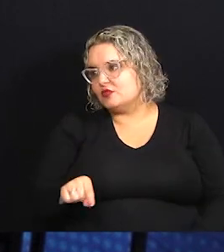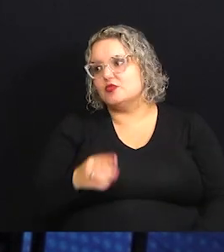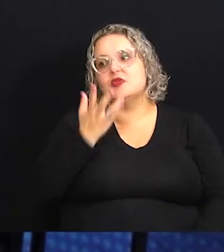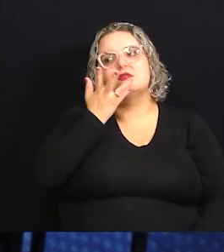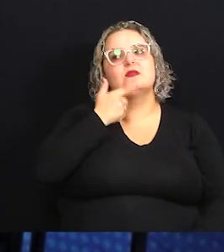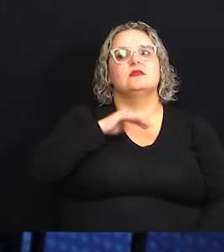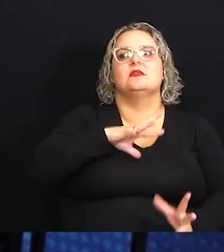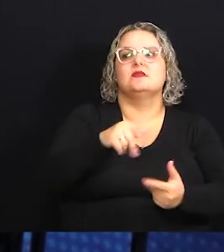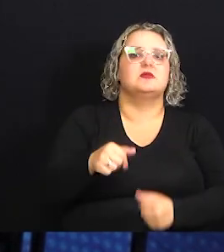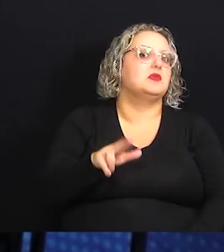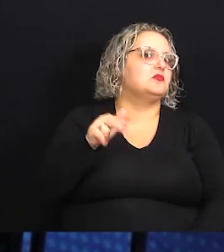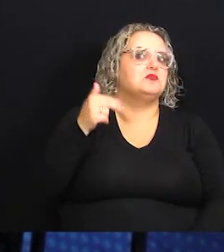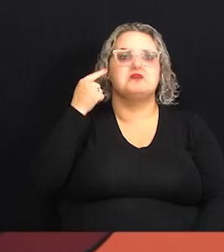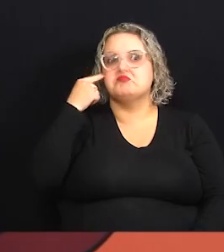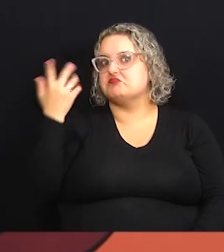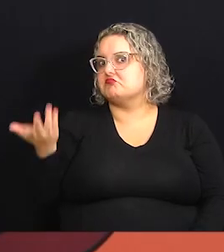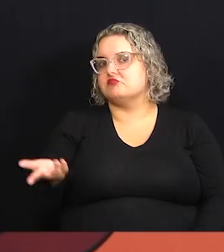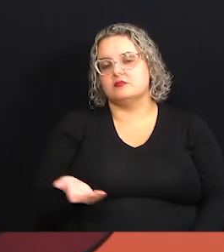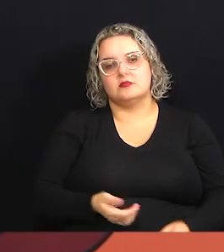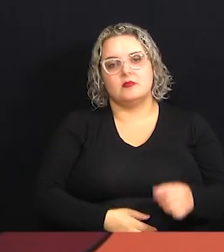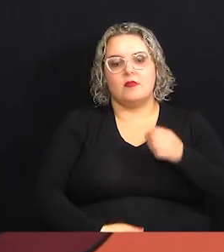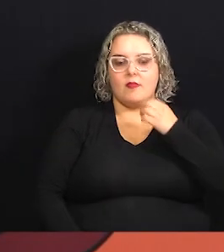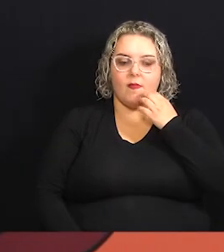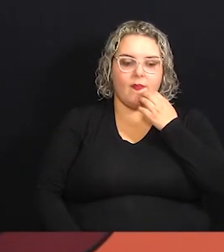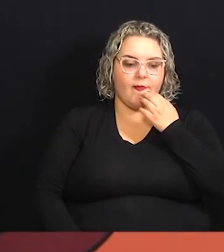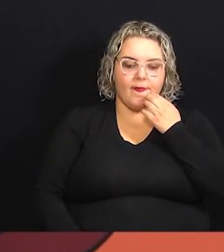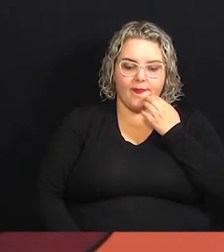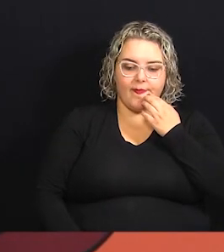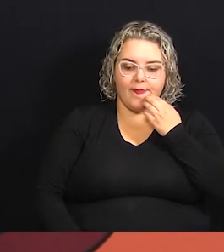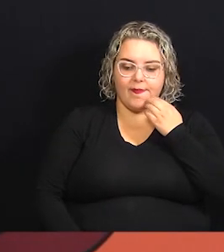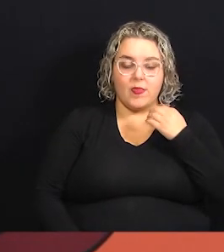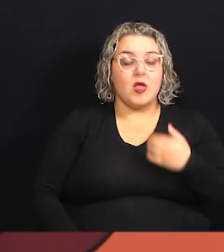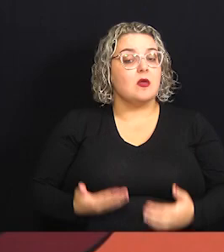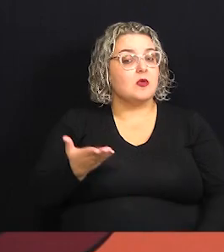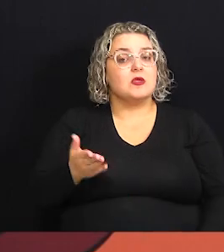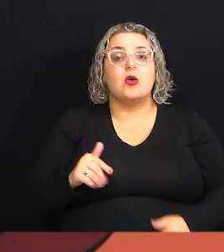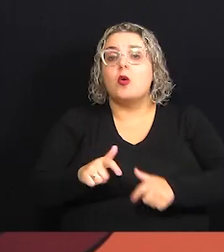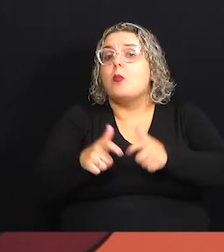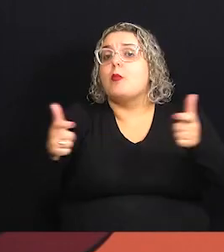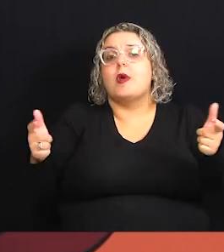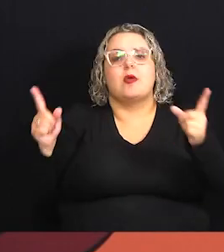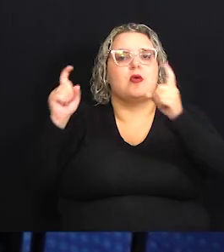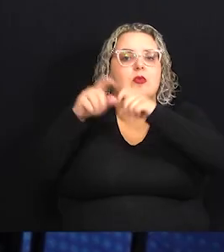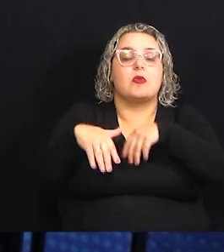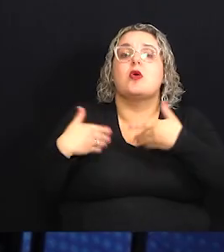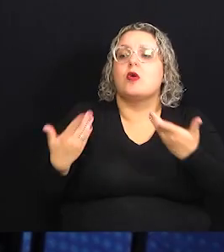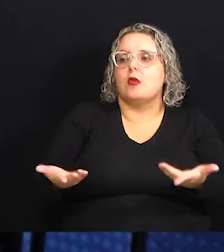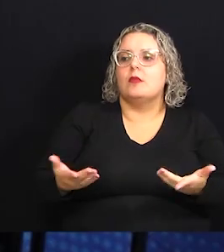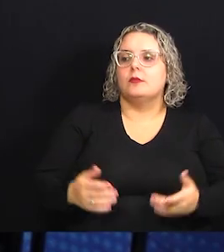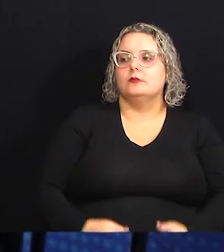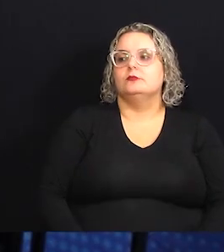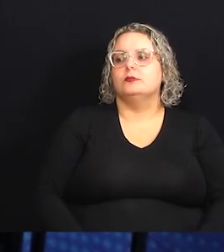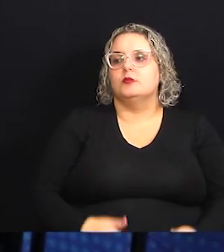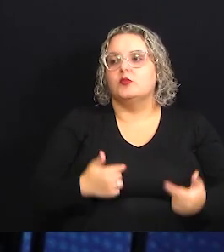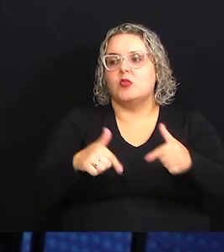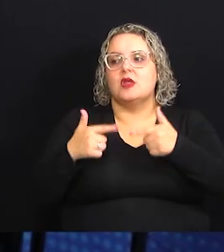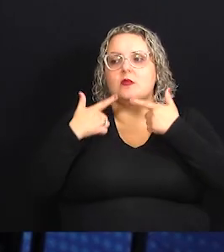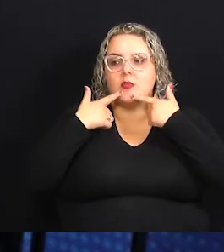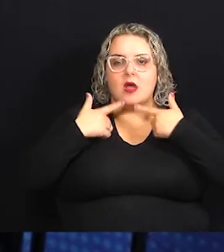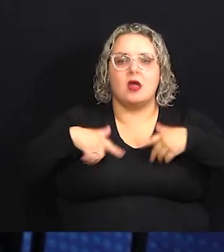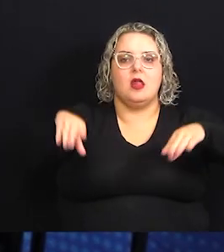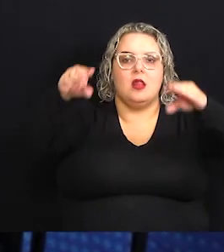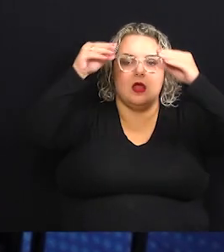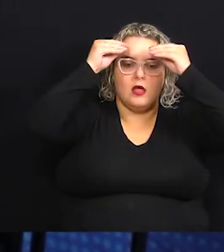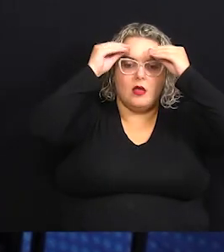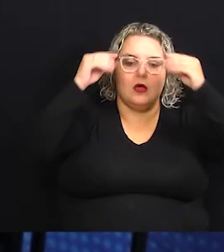redor do mundo, que eu nem imaginava. Para você, qual que foi o maior desafio nesse projeto? Foi trabalhar a